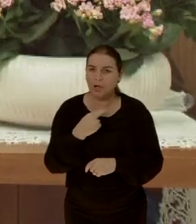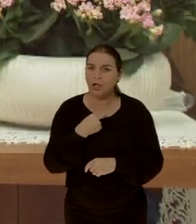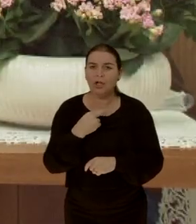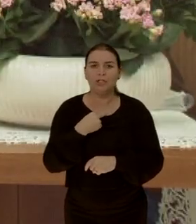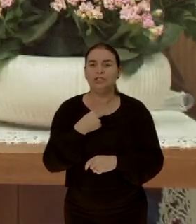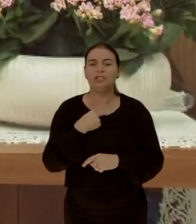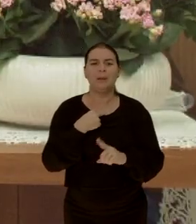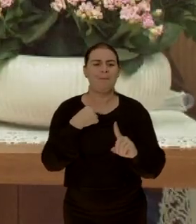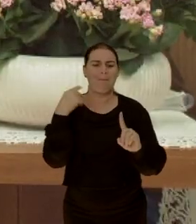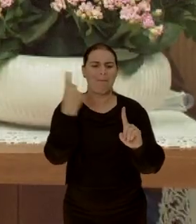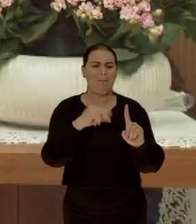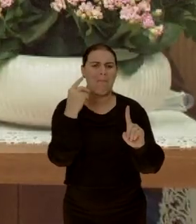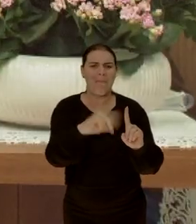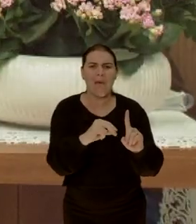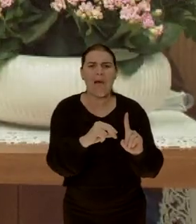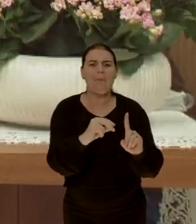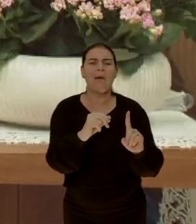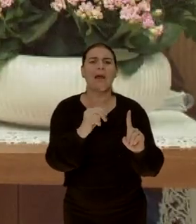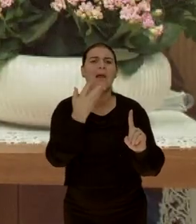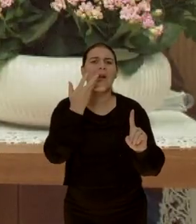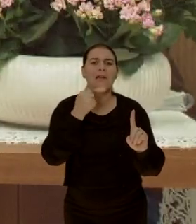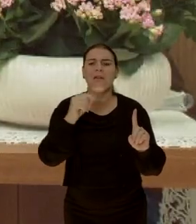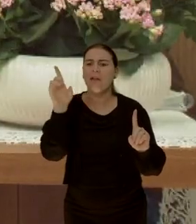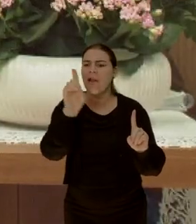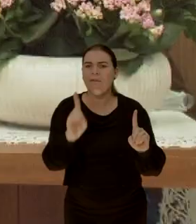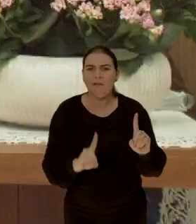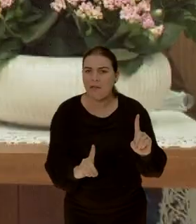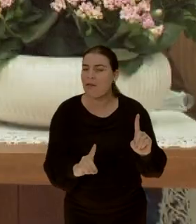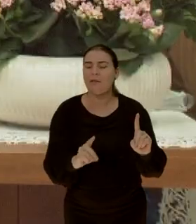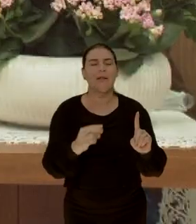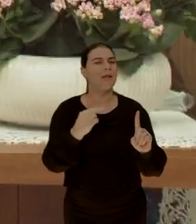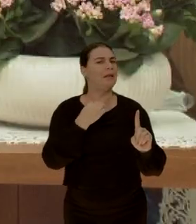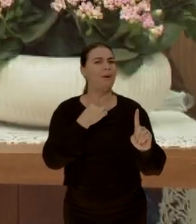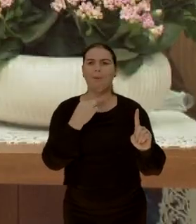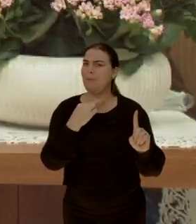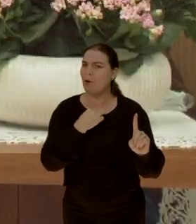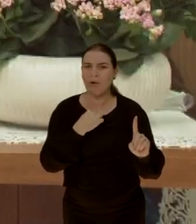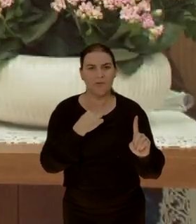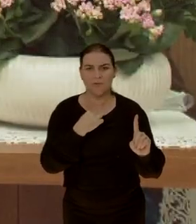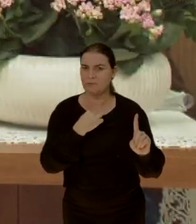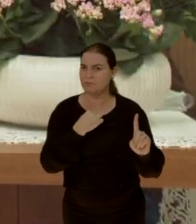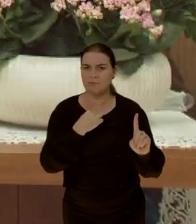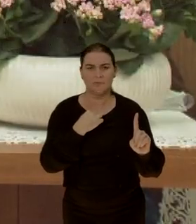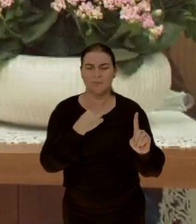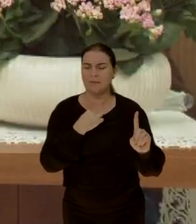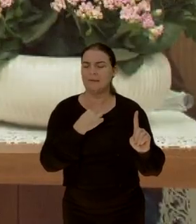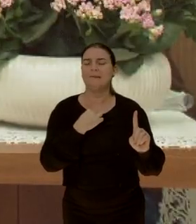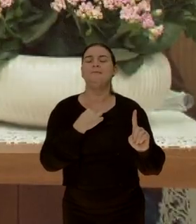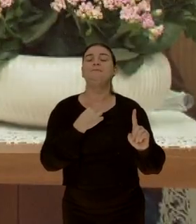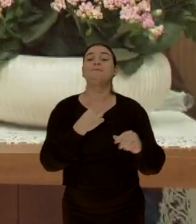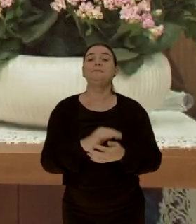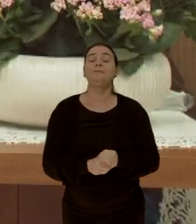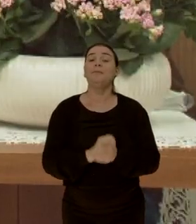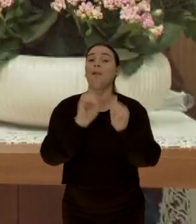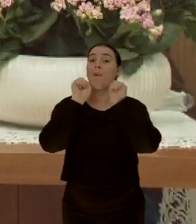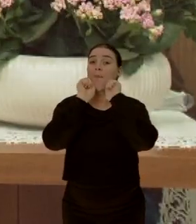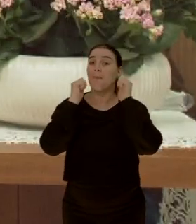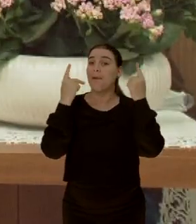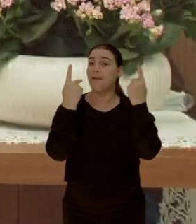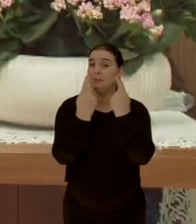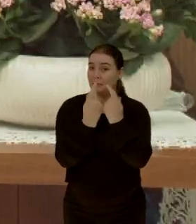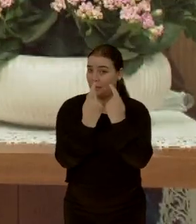agredir uma criança que tem qualquer deficiência. Ele não pode. E o presbitério